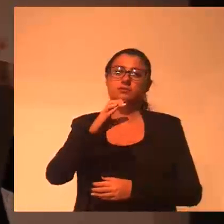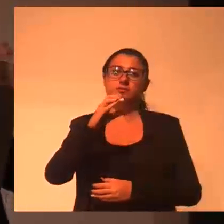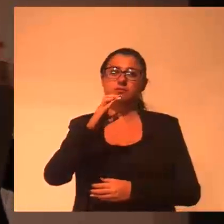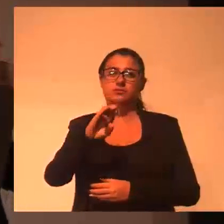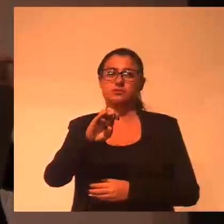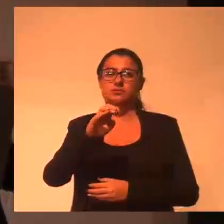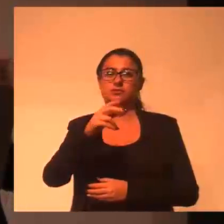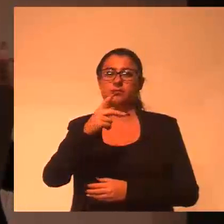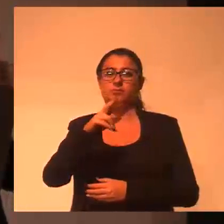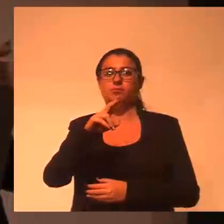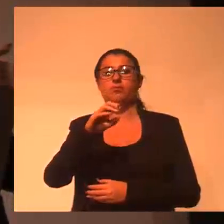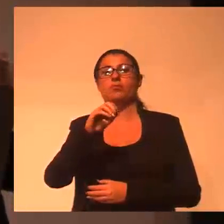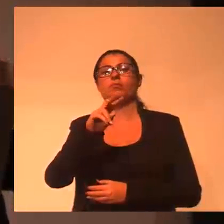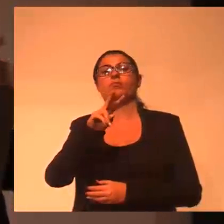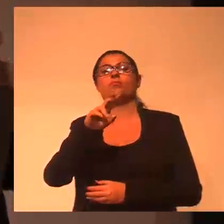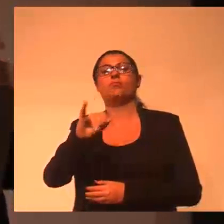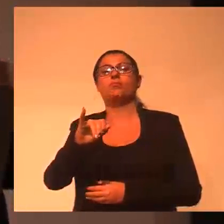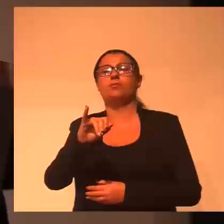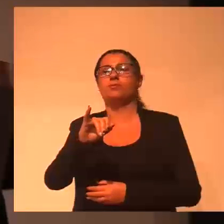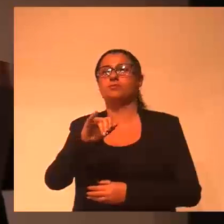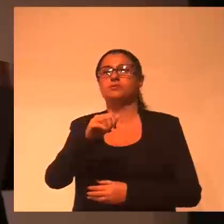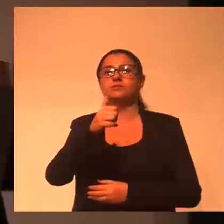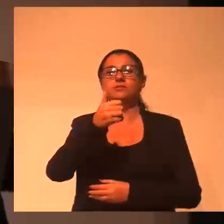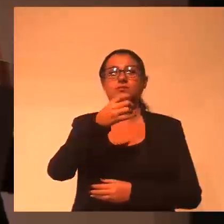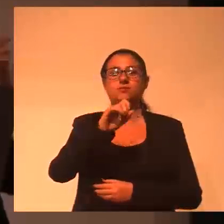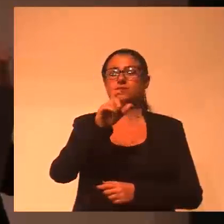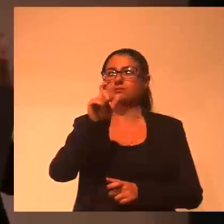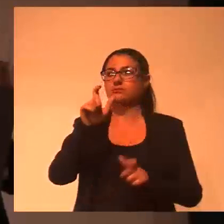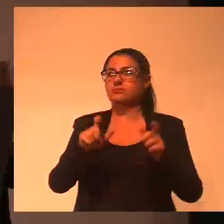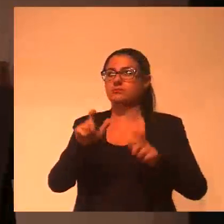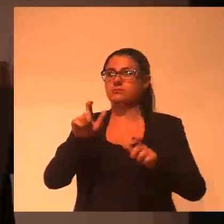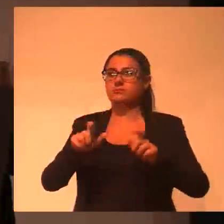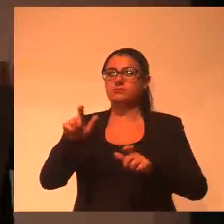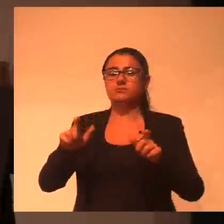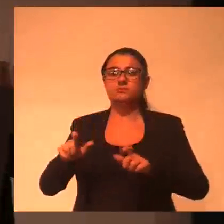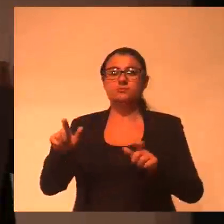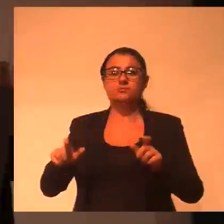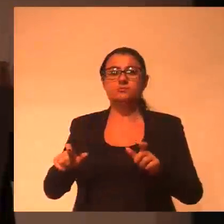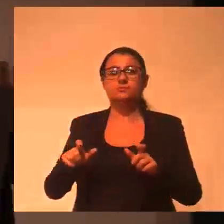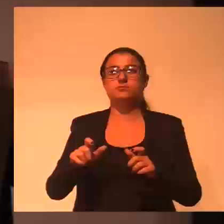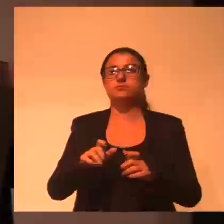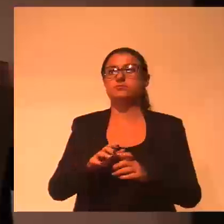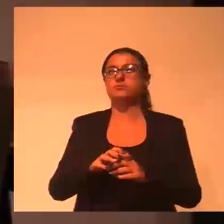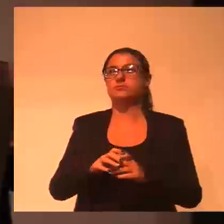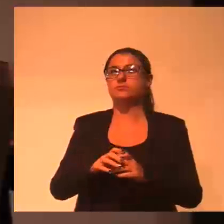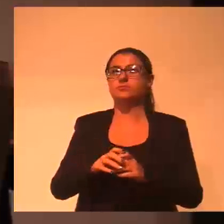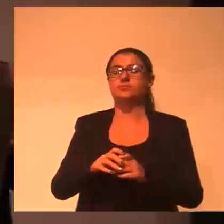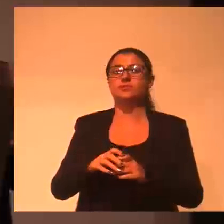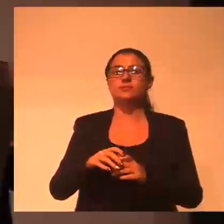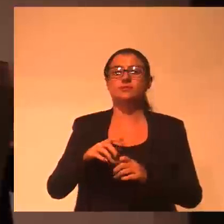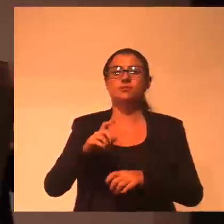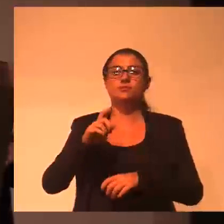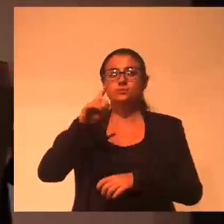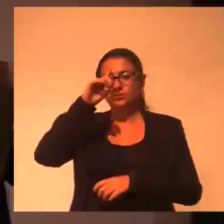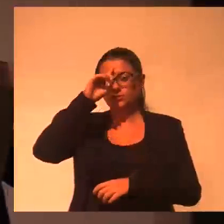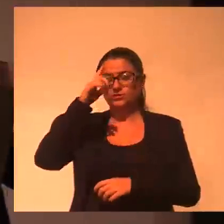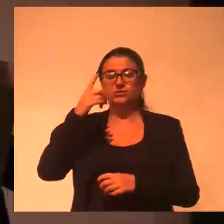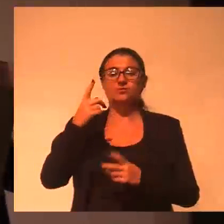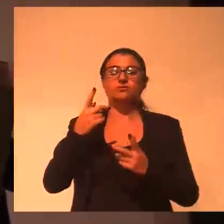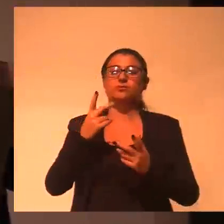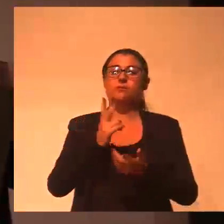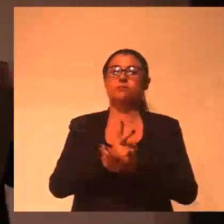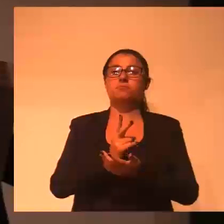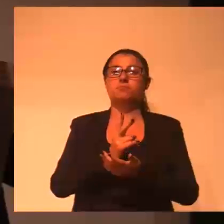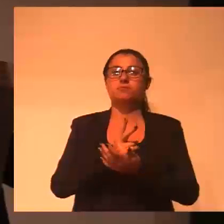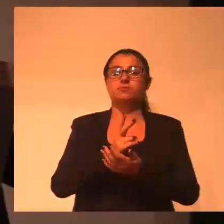manhã. São 10 testemunhas, estão todas arroladas para o mesmo dia. Florentino vai fazer um ofício amanhã, entregar